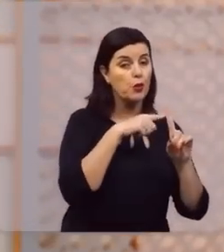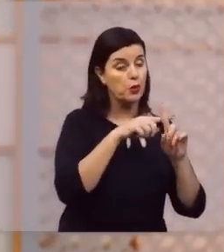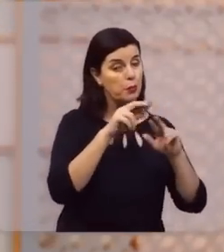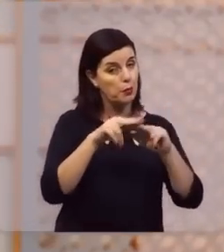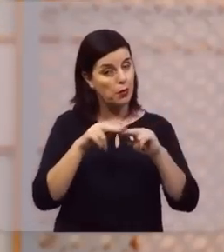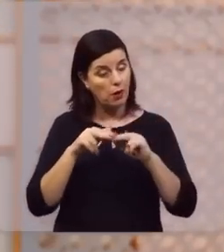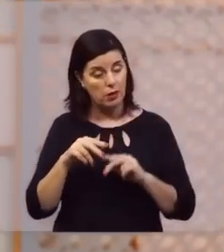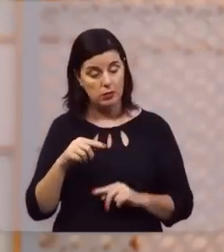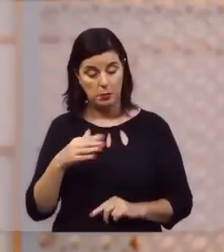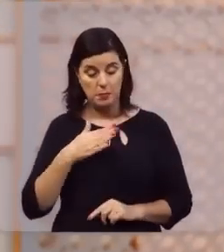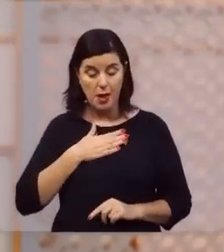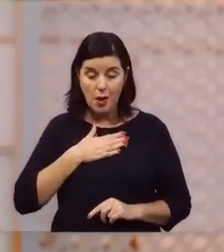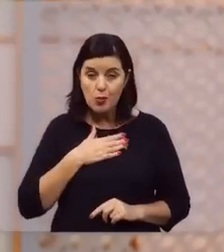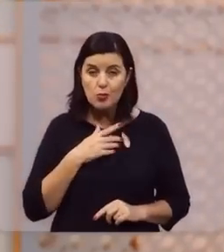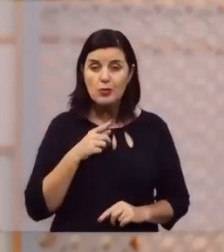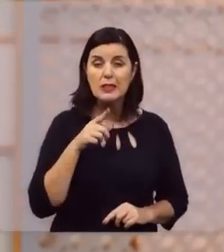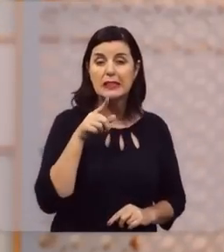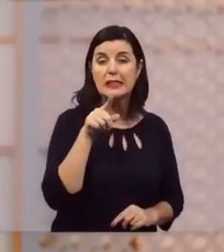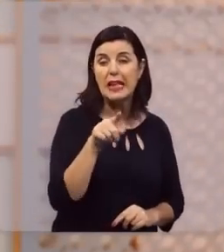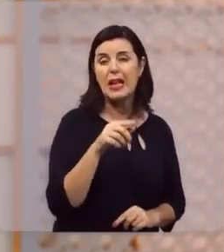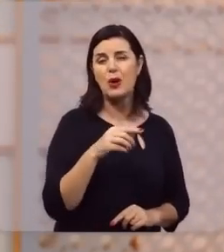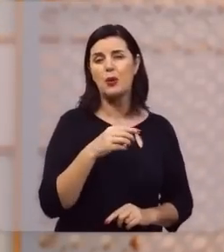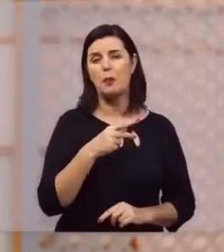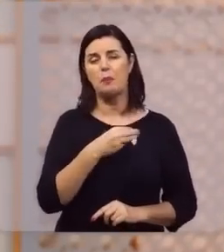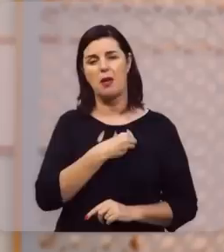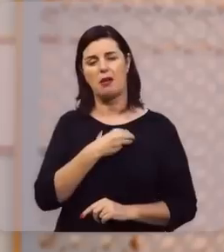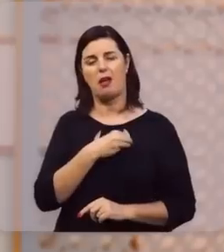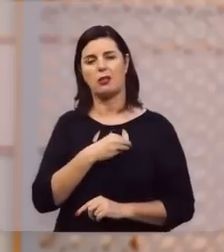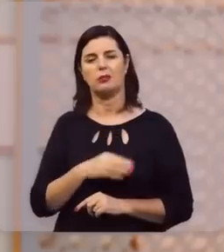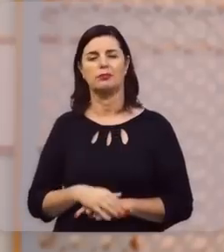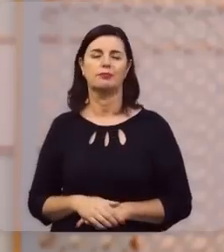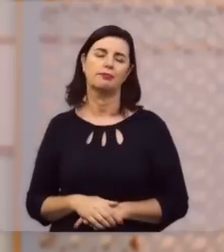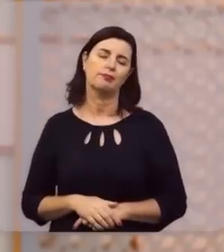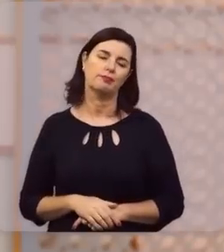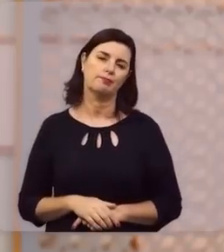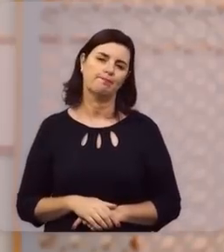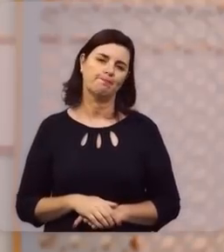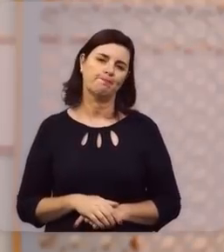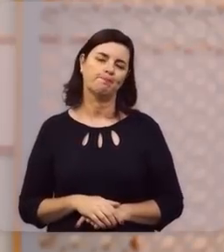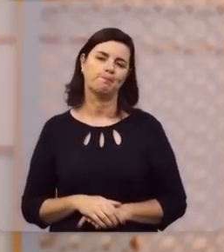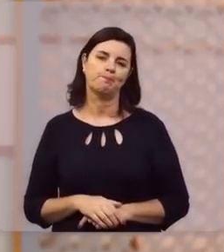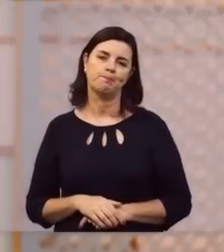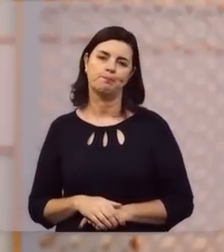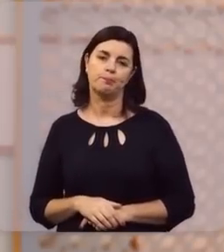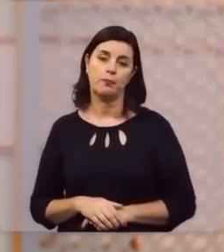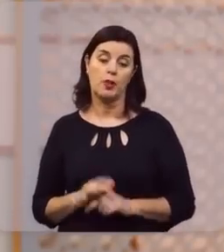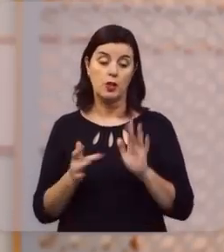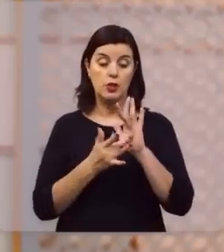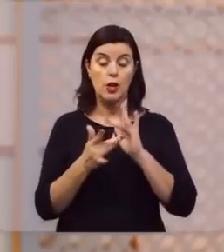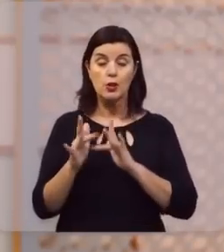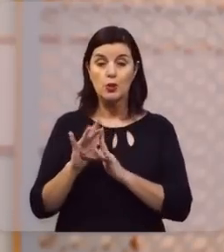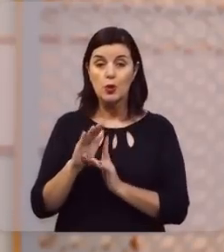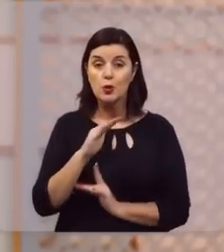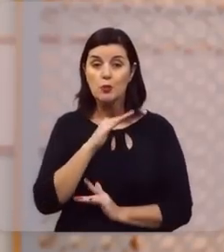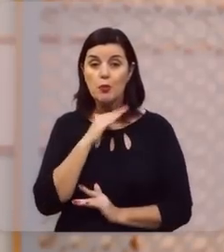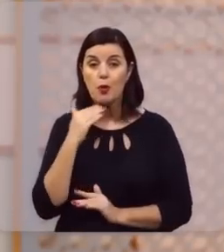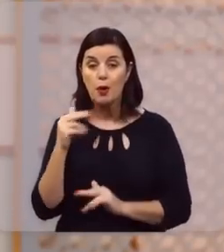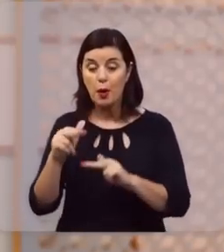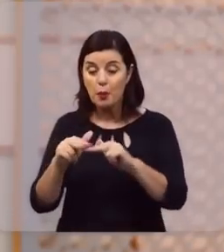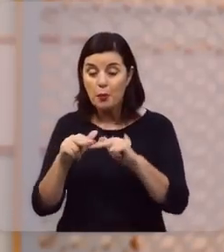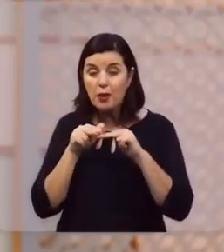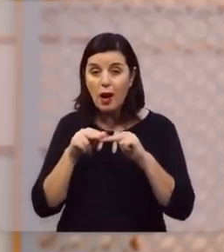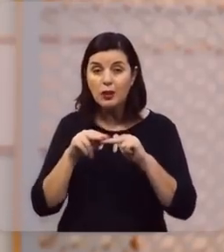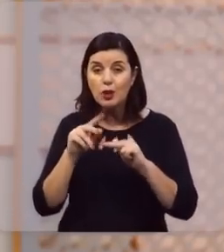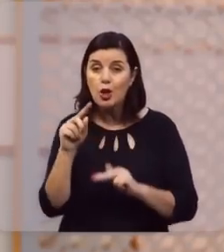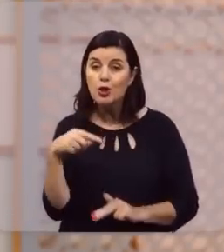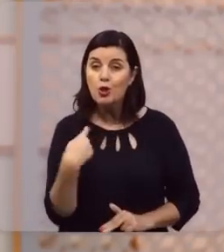pelos seus pelos meus para os nossos pecados e ele morreu pelos